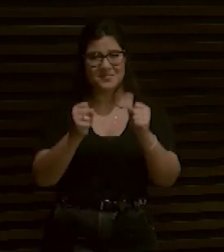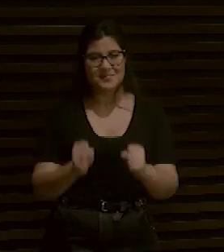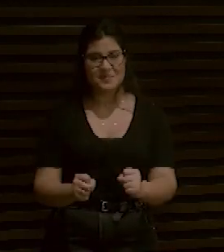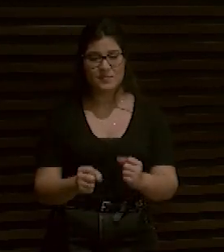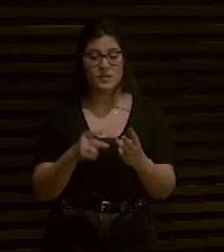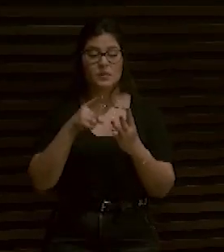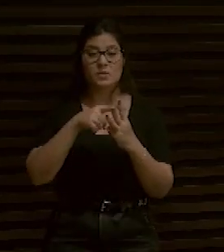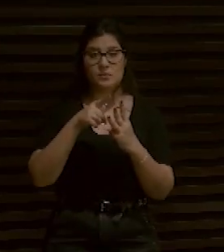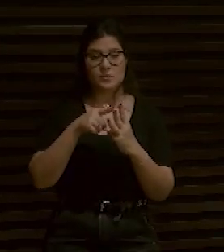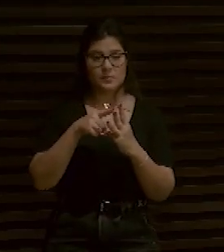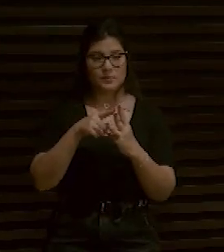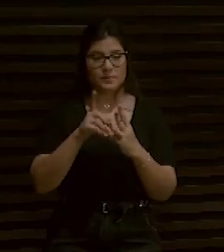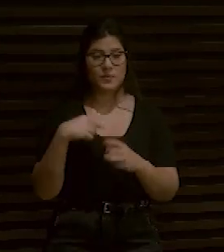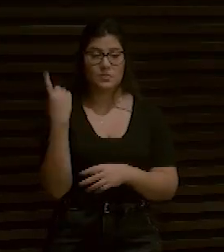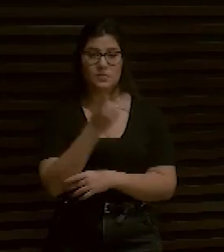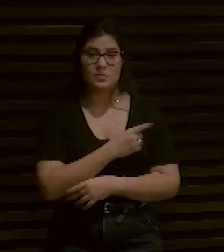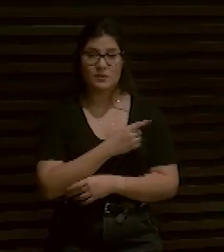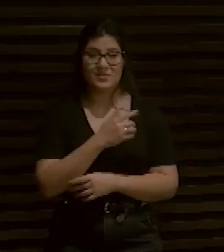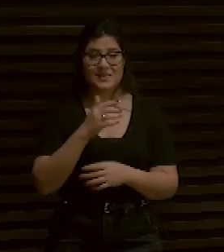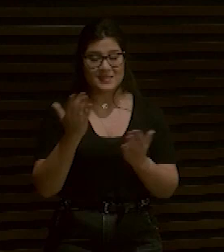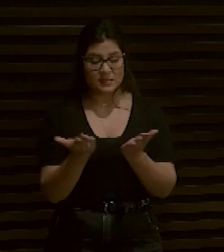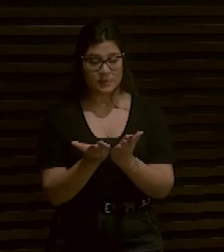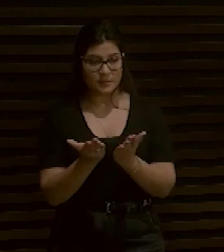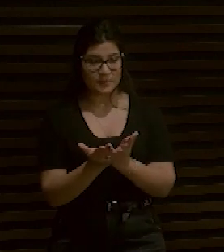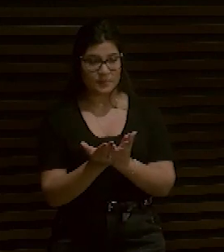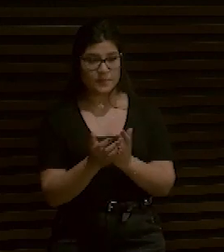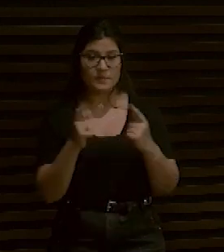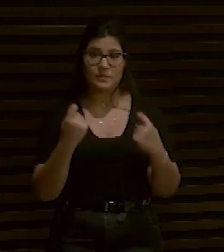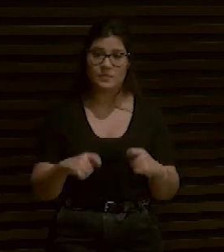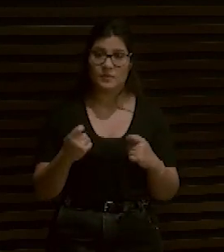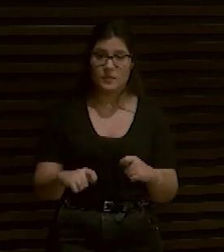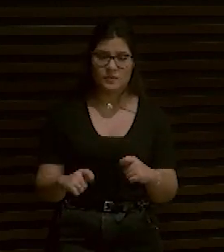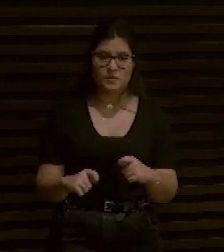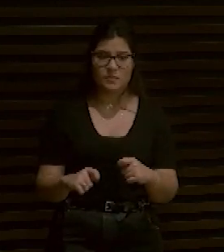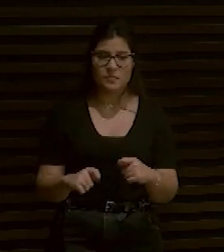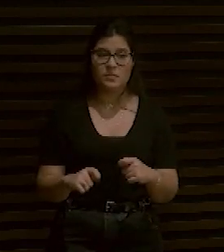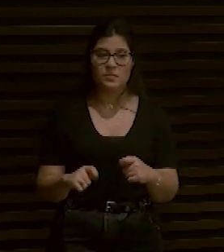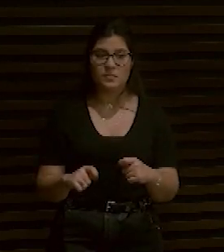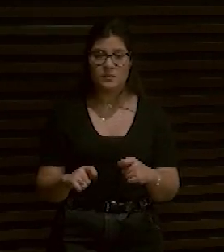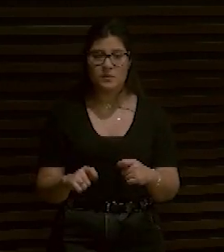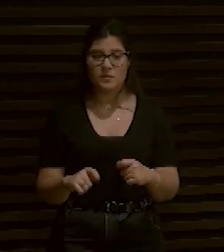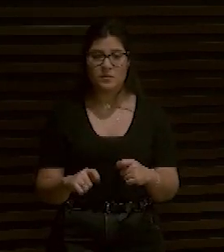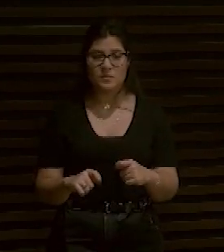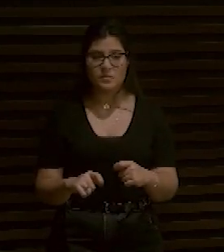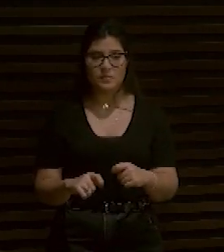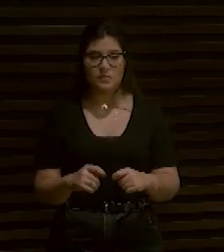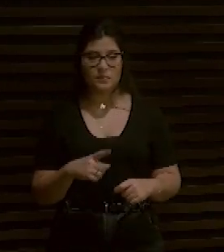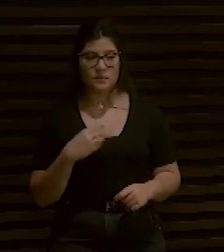Segundo ponto, nós, crentes, precisamos ter coerência na nossa vida.